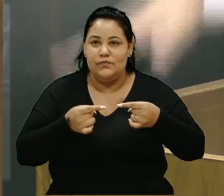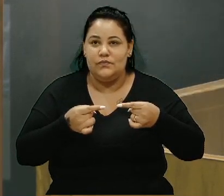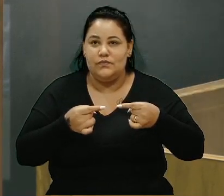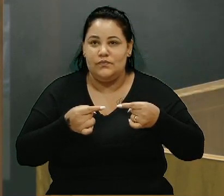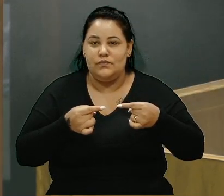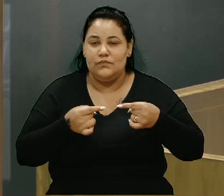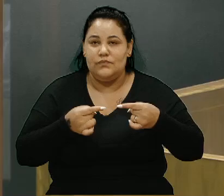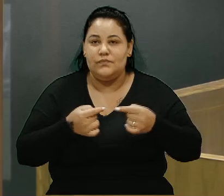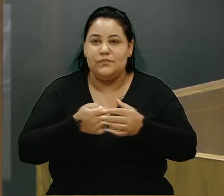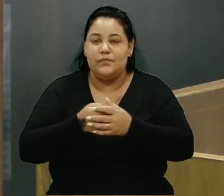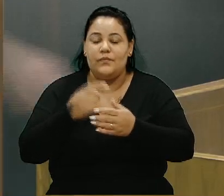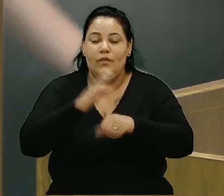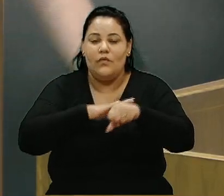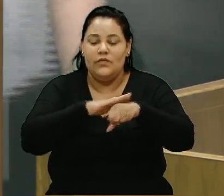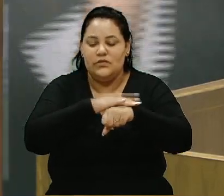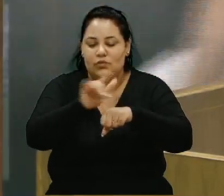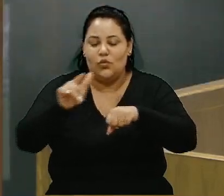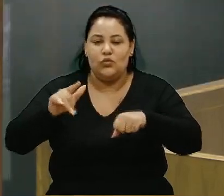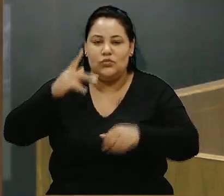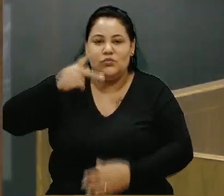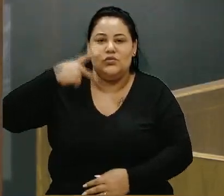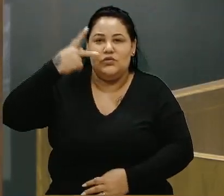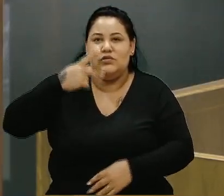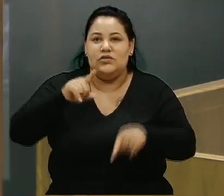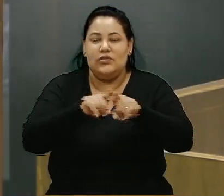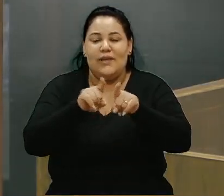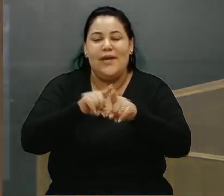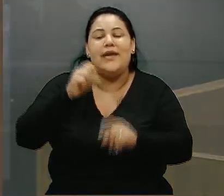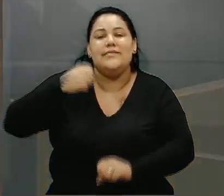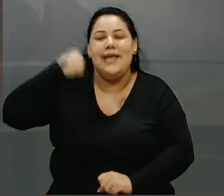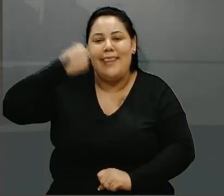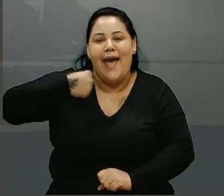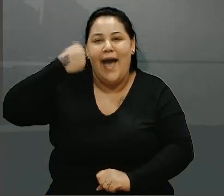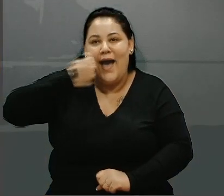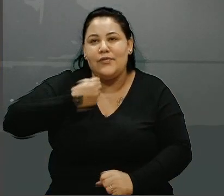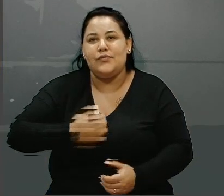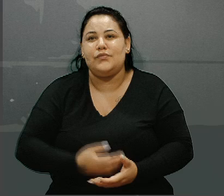naquele momento. Conversamos com vários outros políticos do Senado,